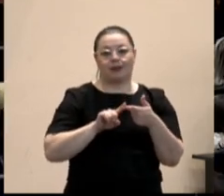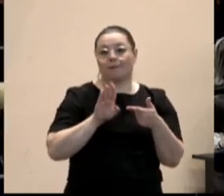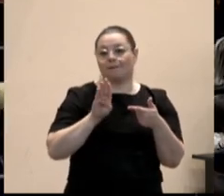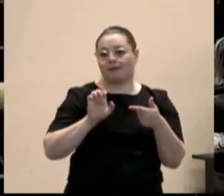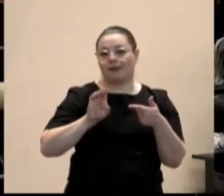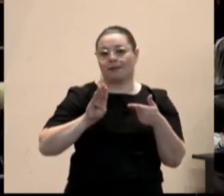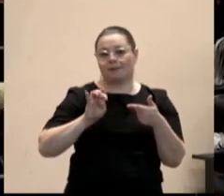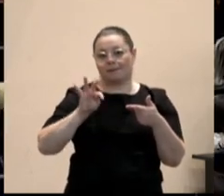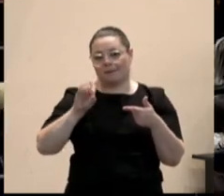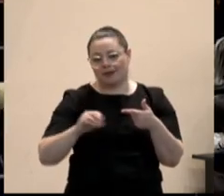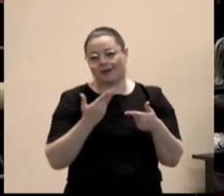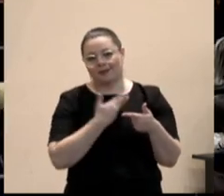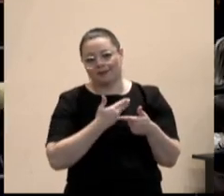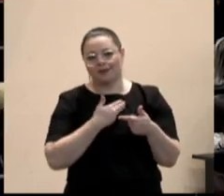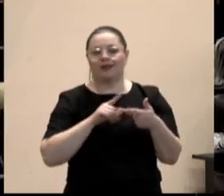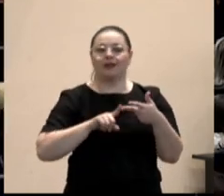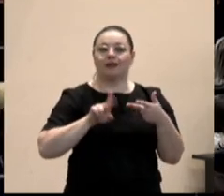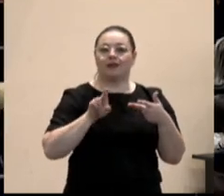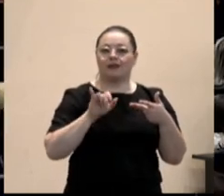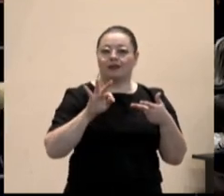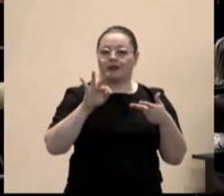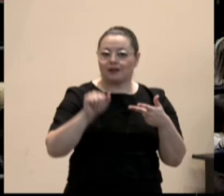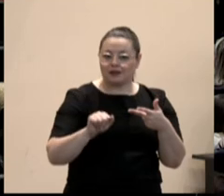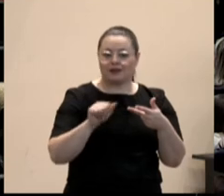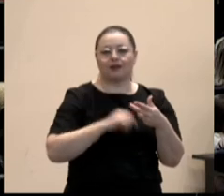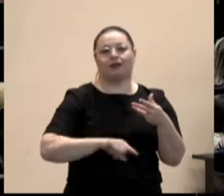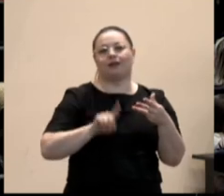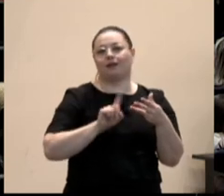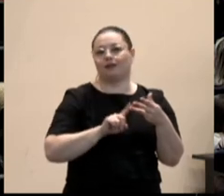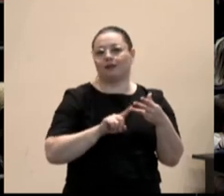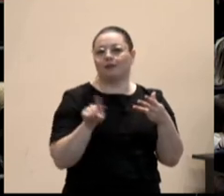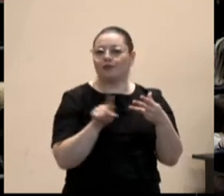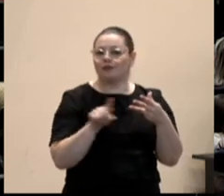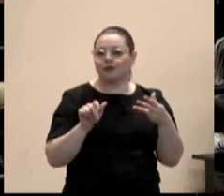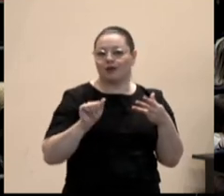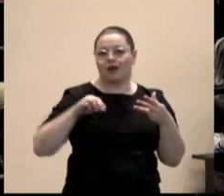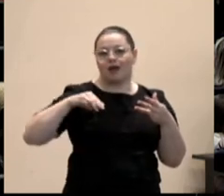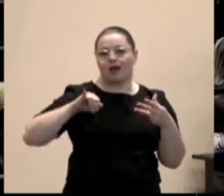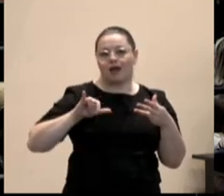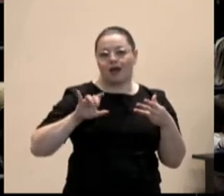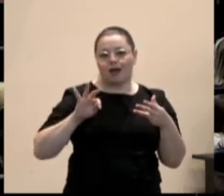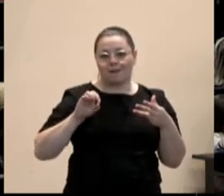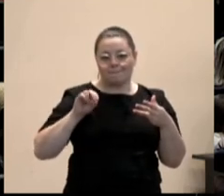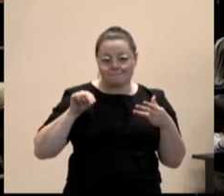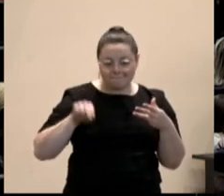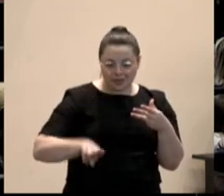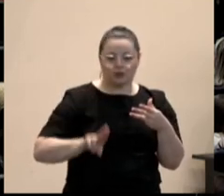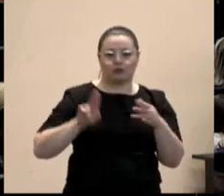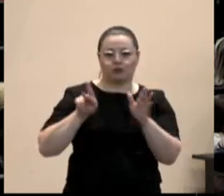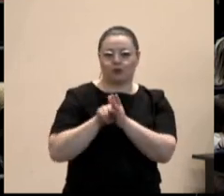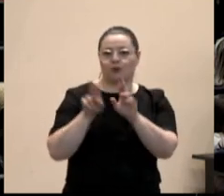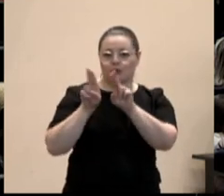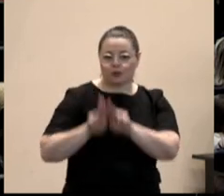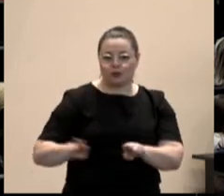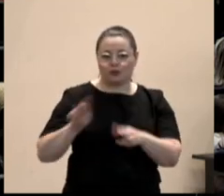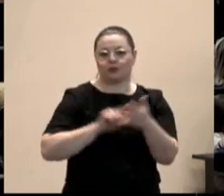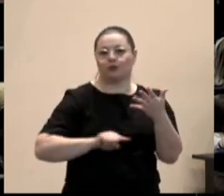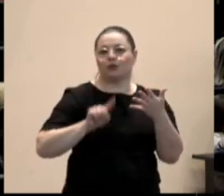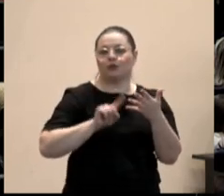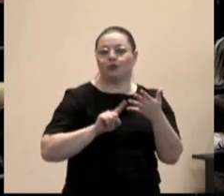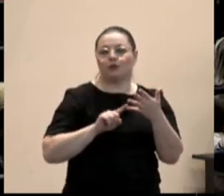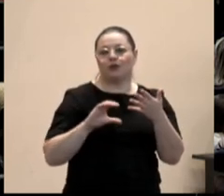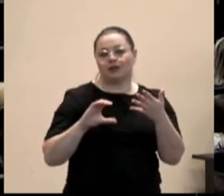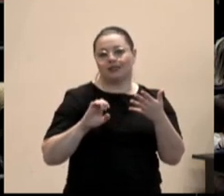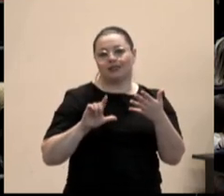Rita, também aos colegas do Fórum DI, professor Hamilton, da UFSC, e o professor Celso, da